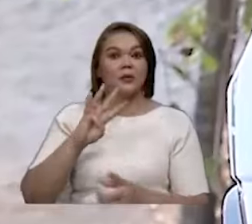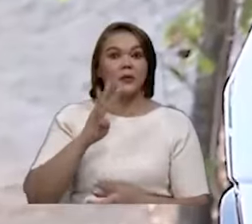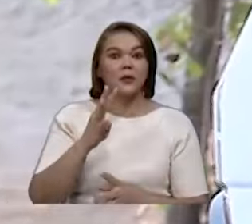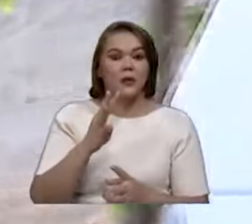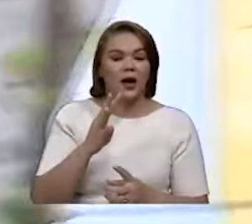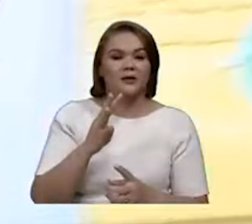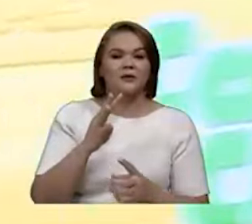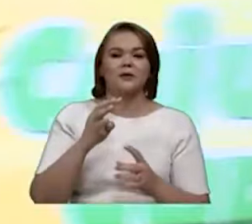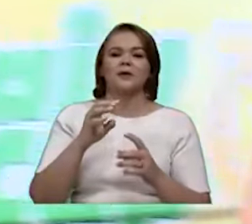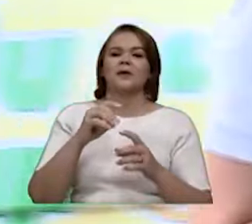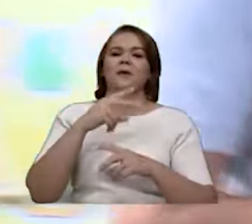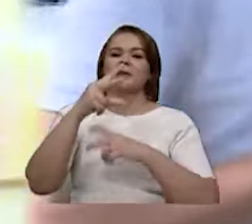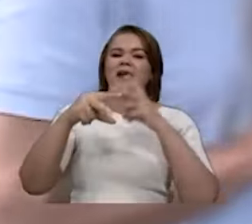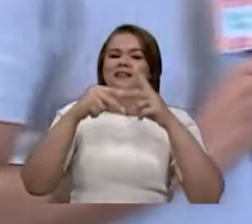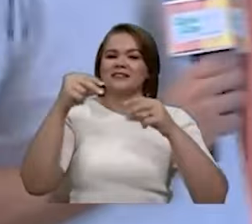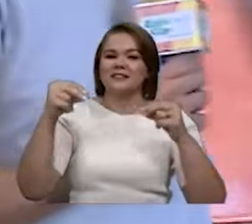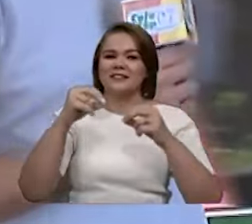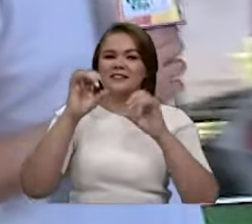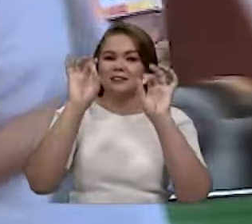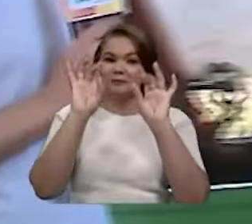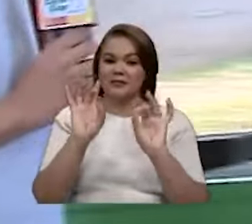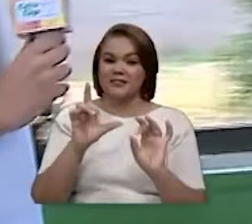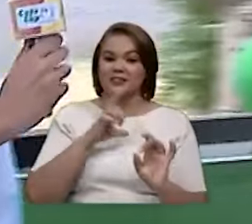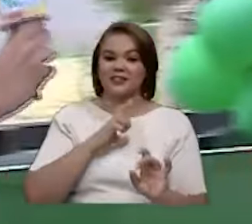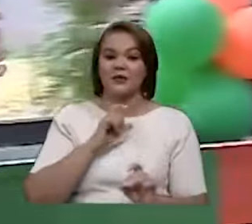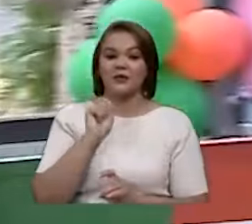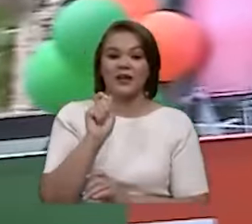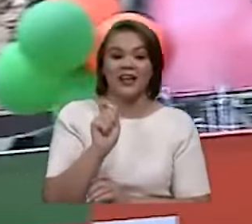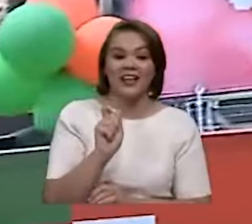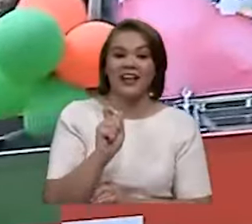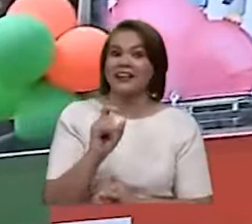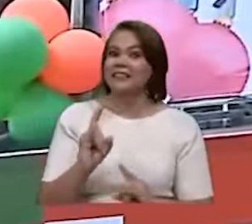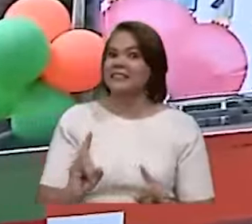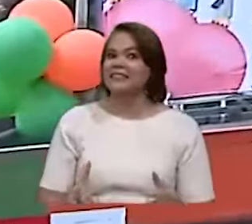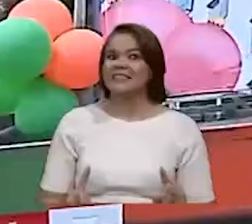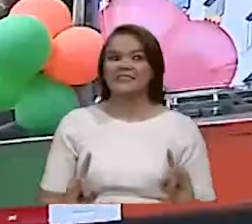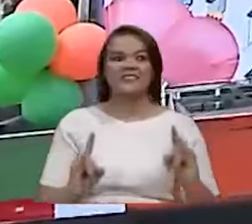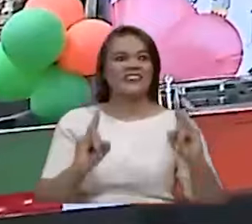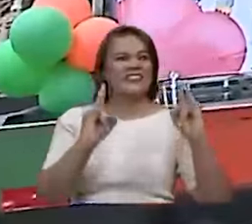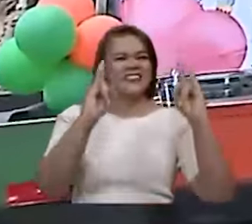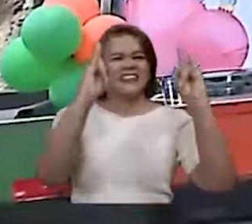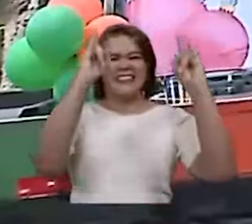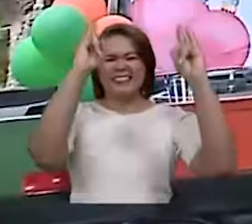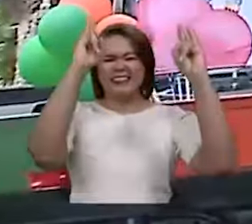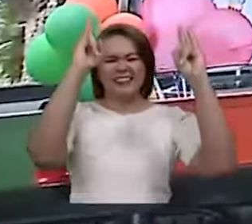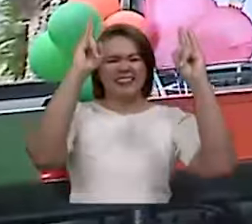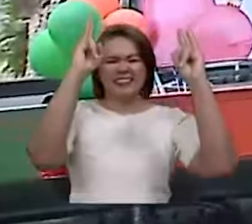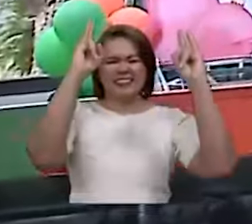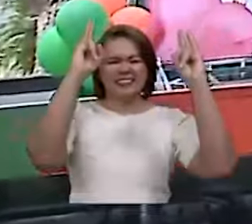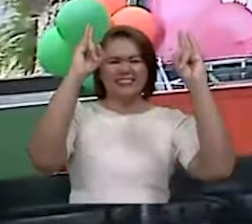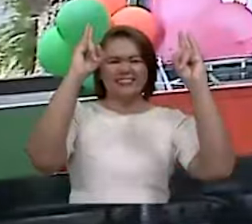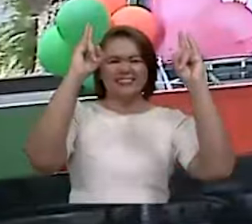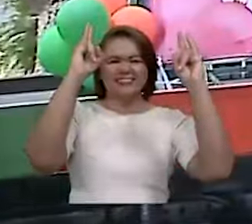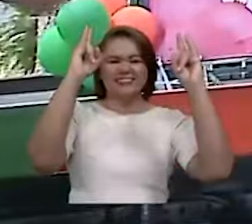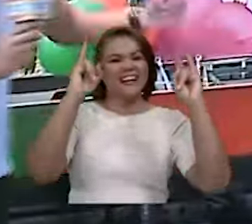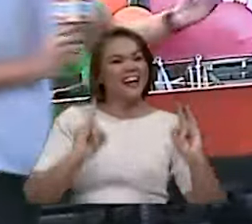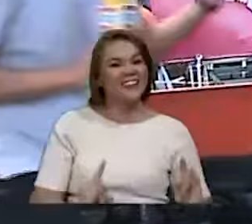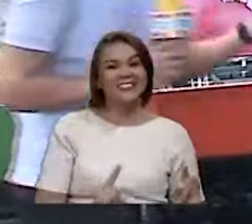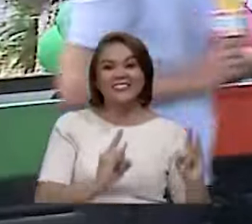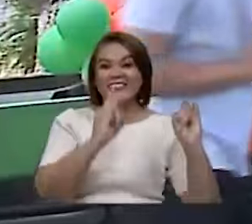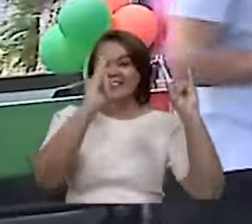especial tem, mostra, José Augusto Beca, mostra, tem um apartamento, meu povo! É